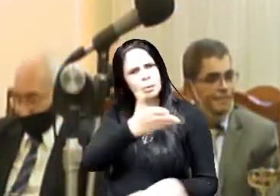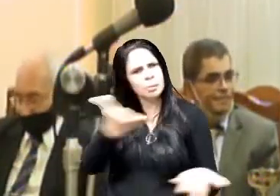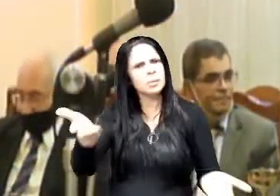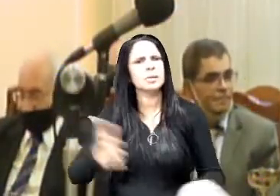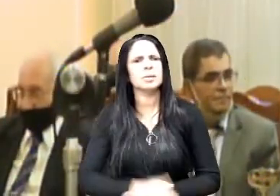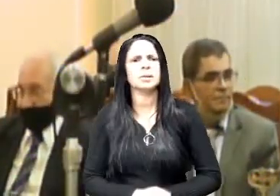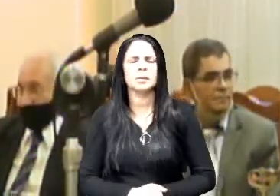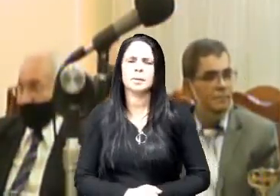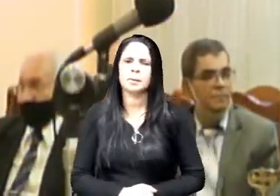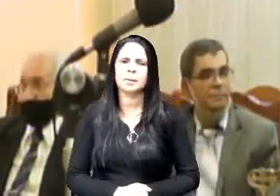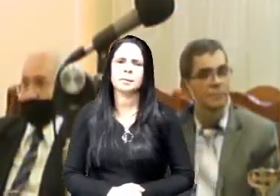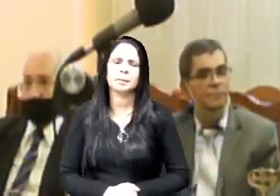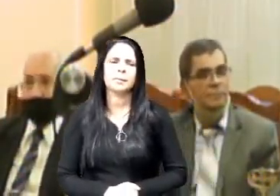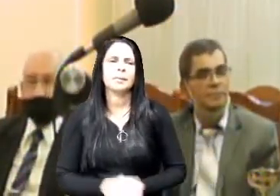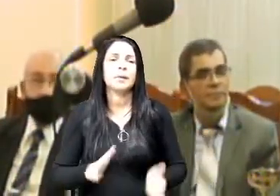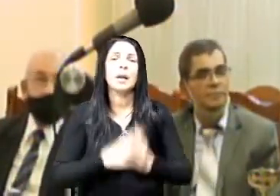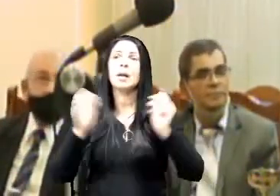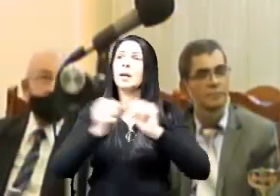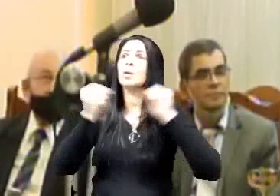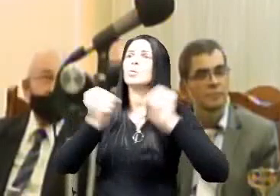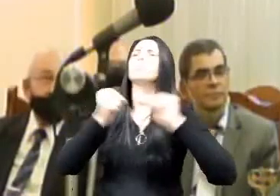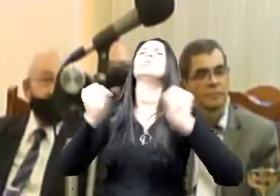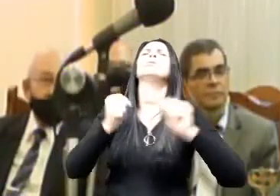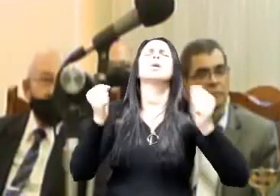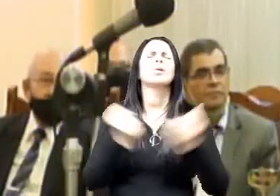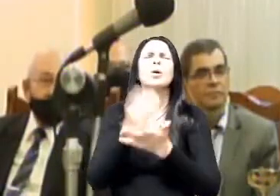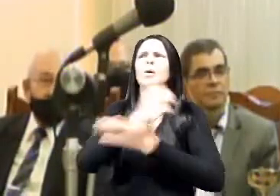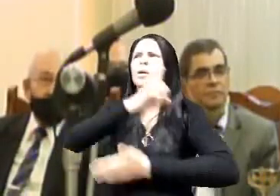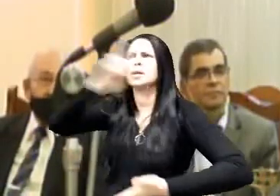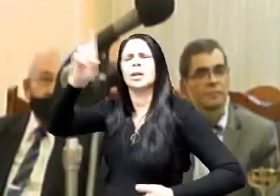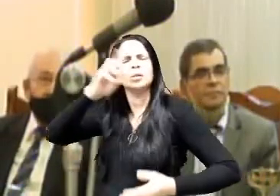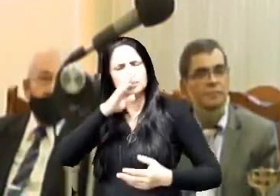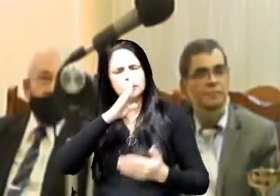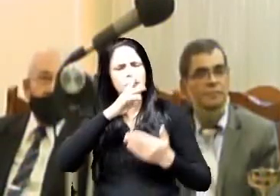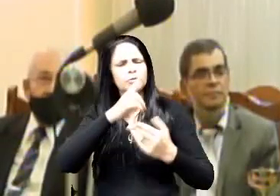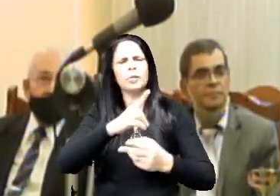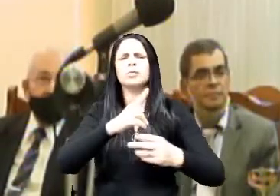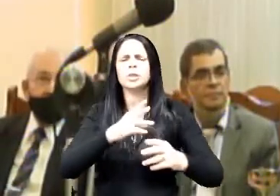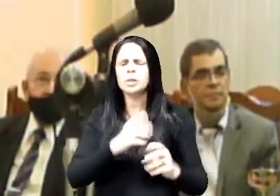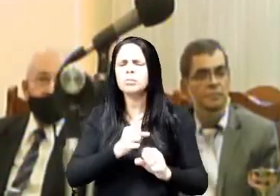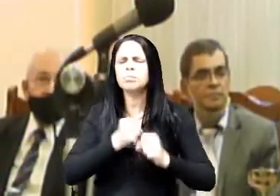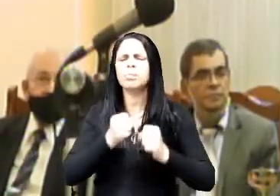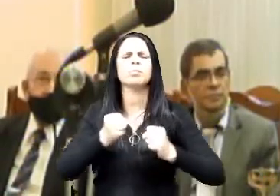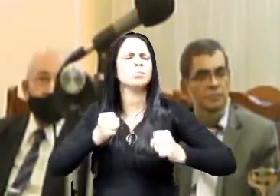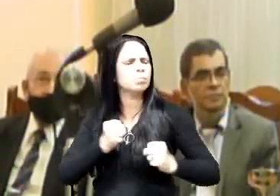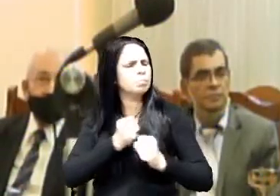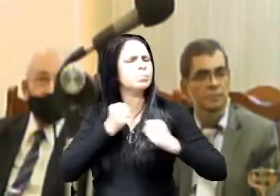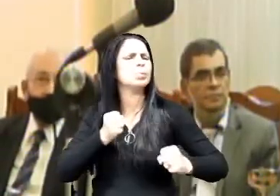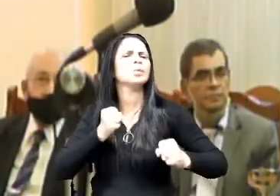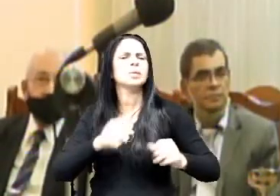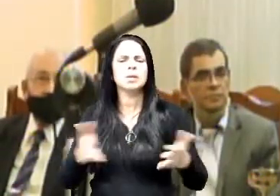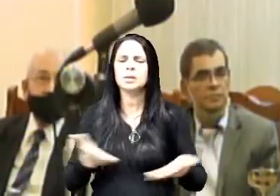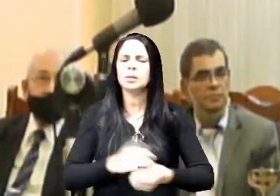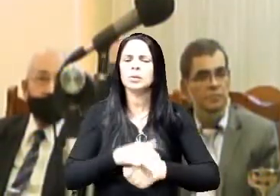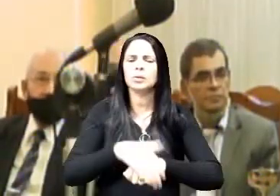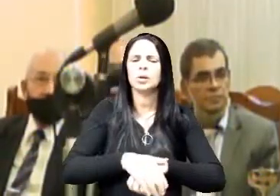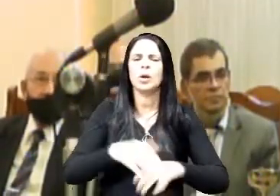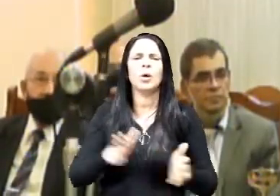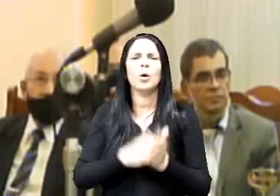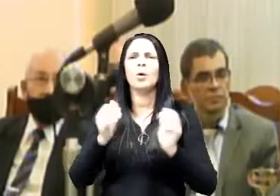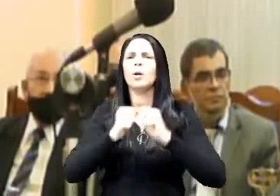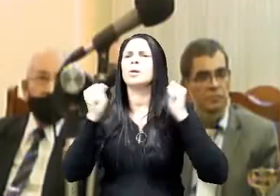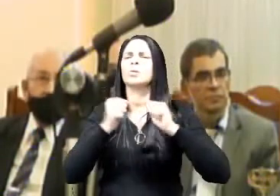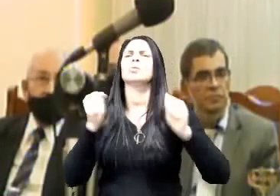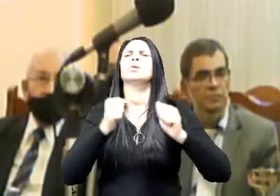Aleluia! Glória a Deus. Dê um glória a Deus bem forte esta noite. Oh, aleluia. Glórias